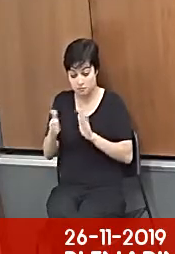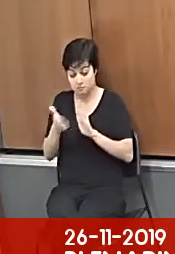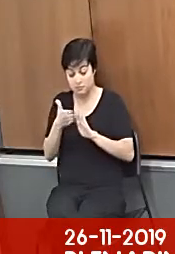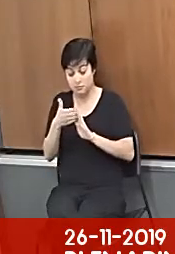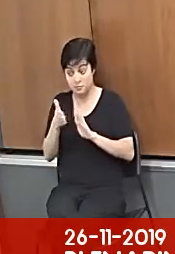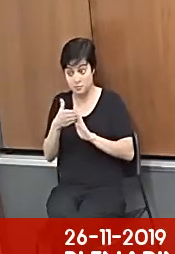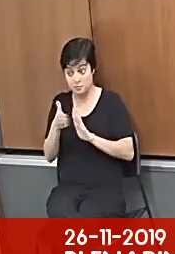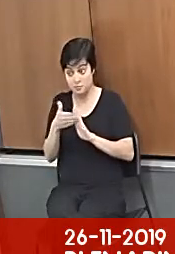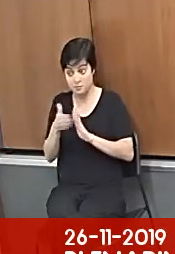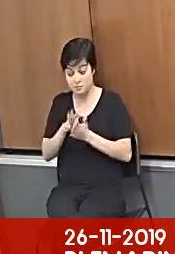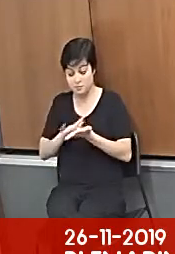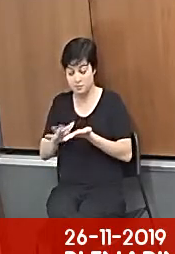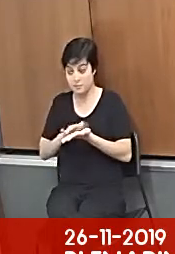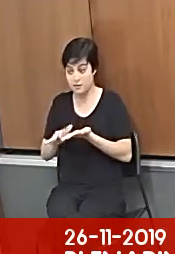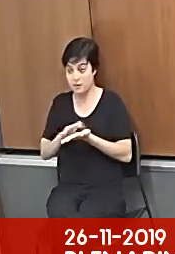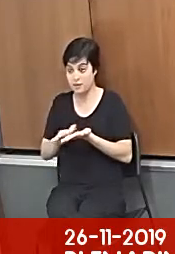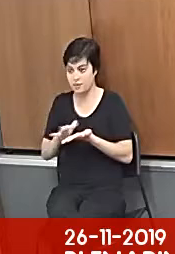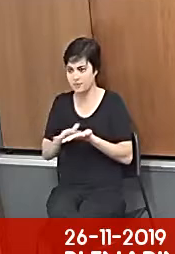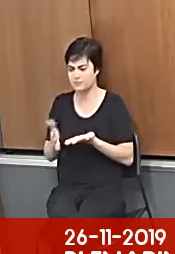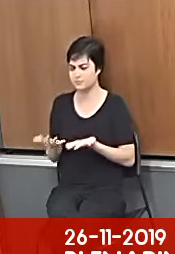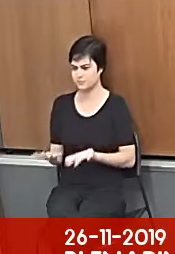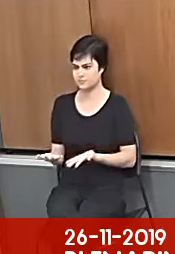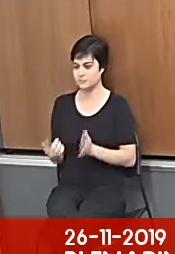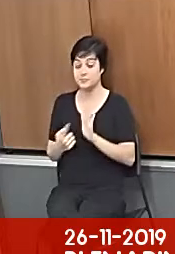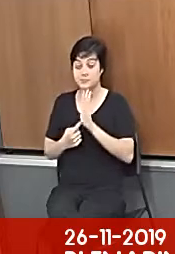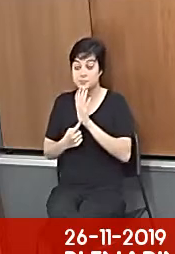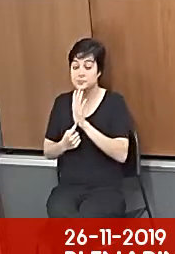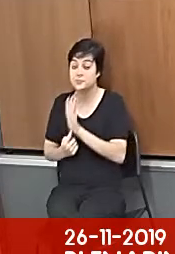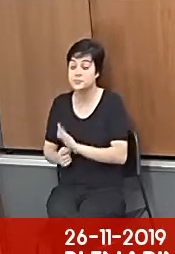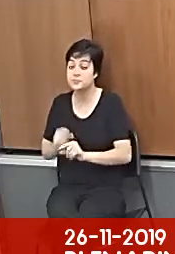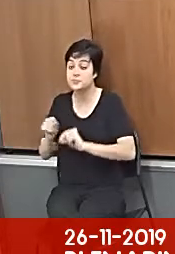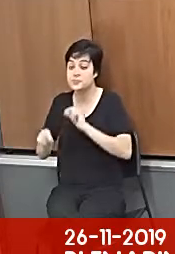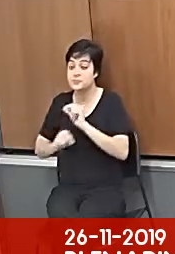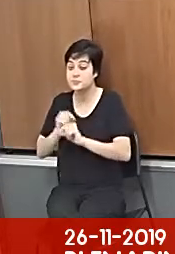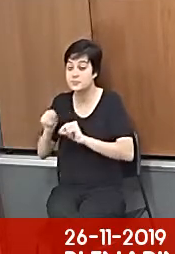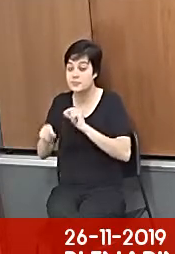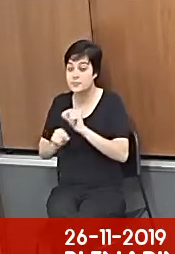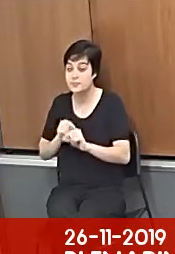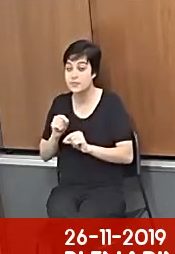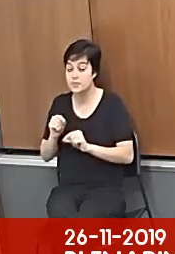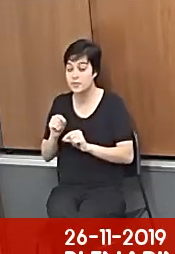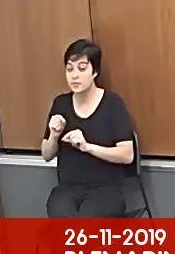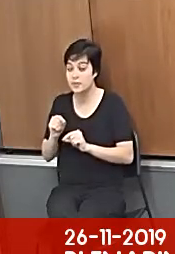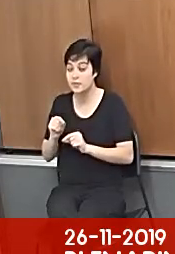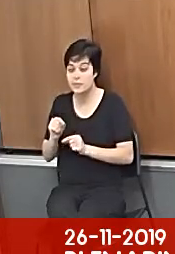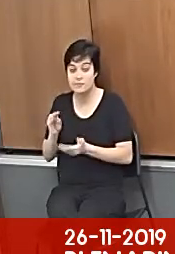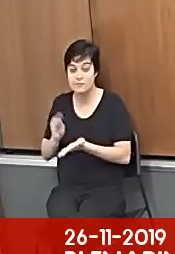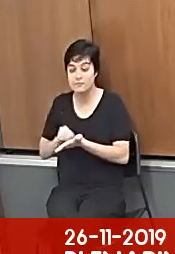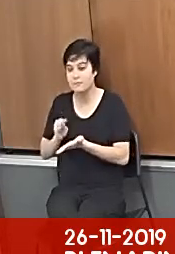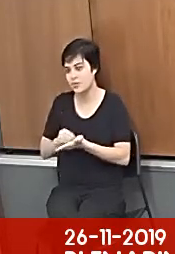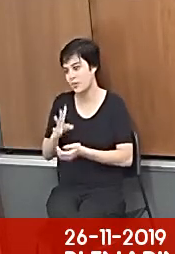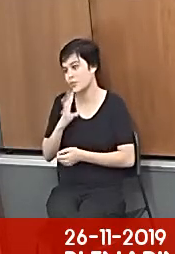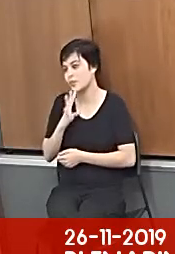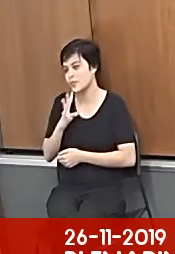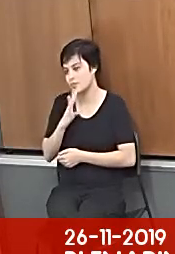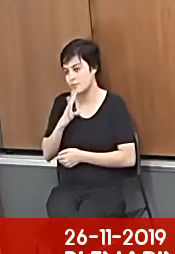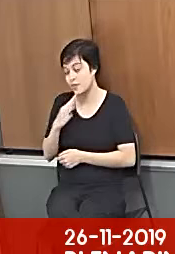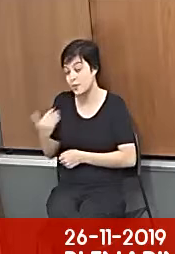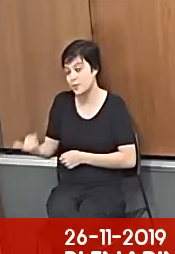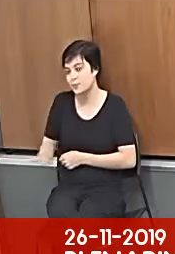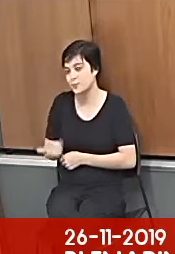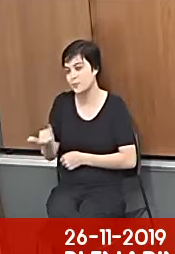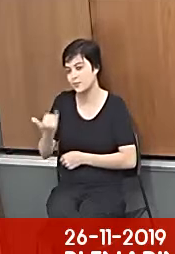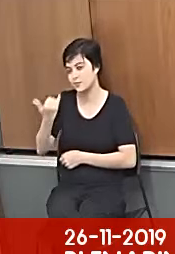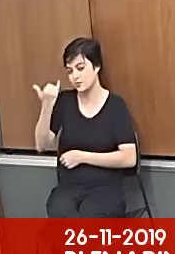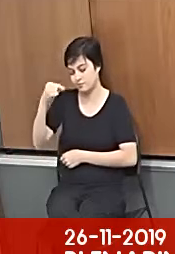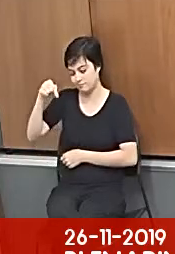proposta. É uma demonstração clara, deputado Zé Guilherme, do desconhecimento da importância do que